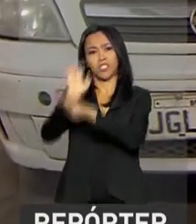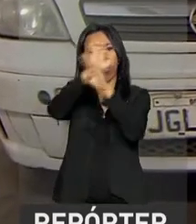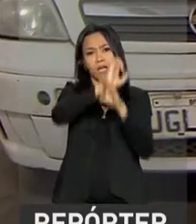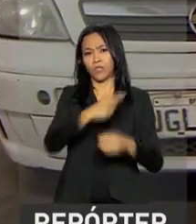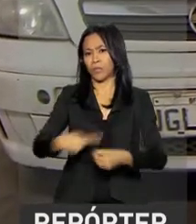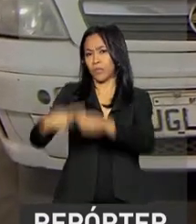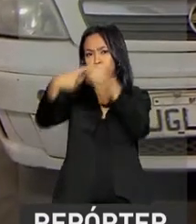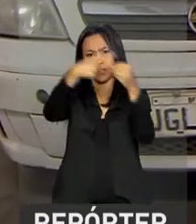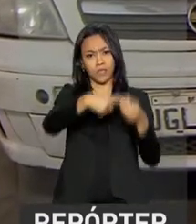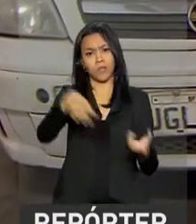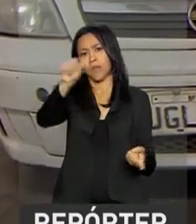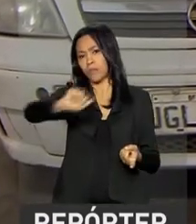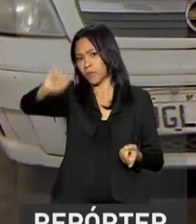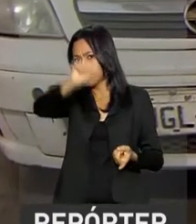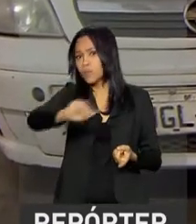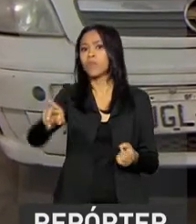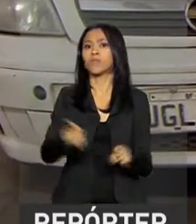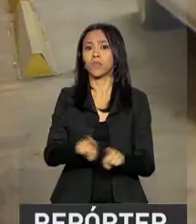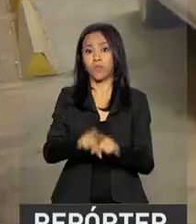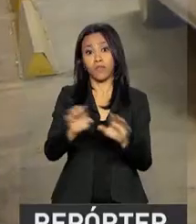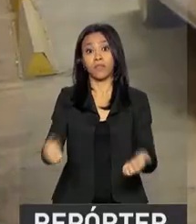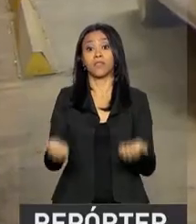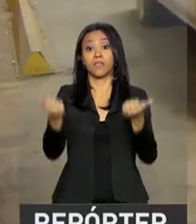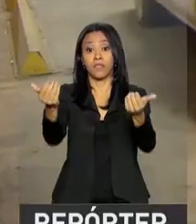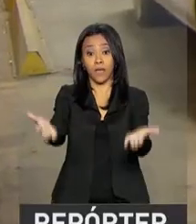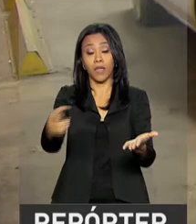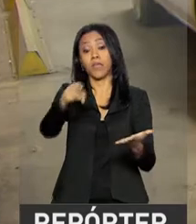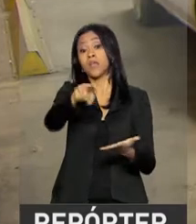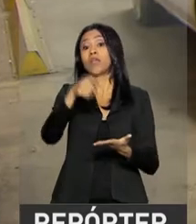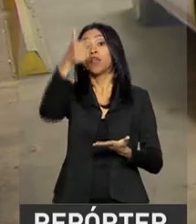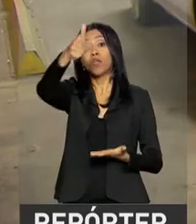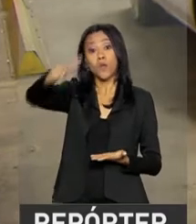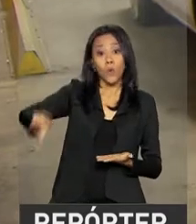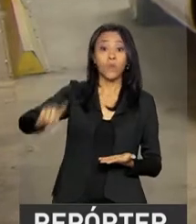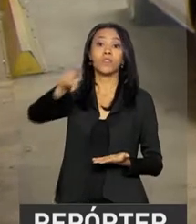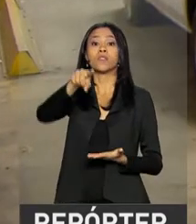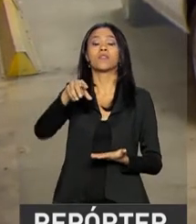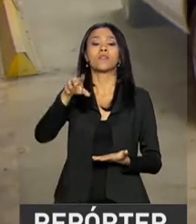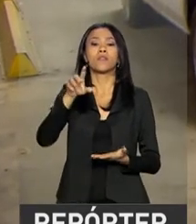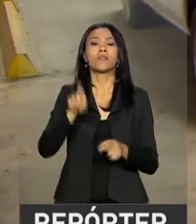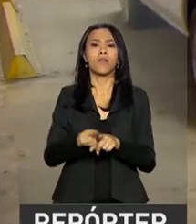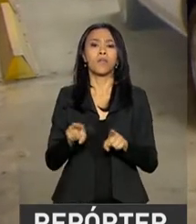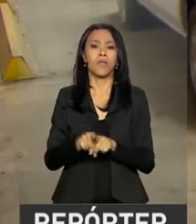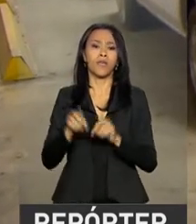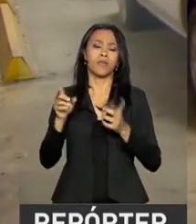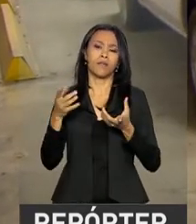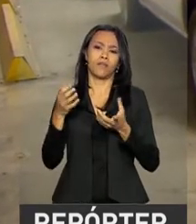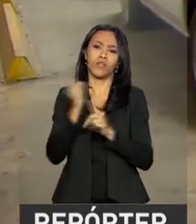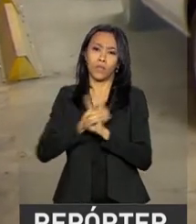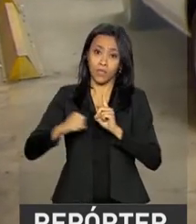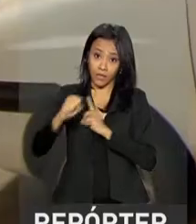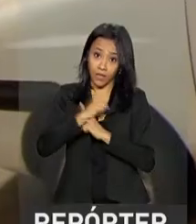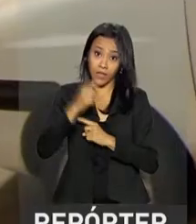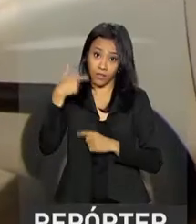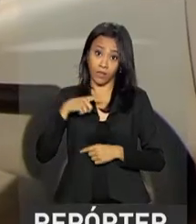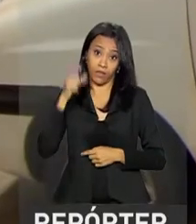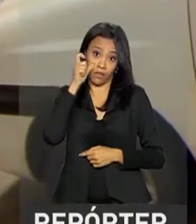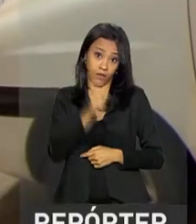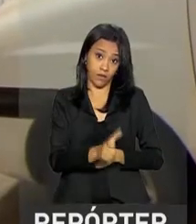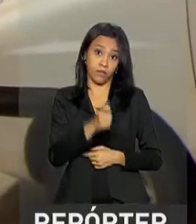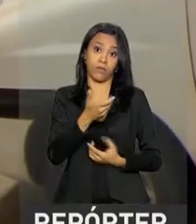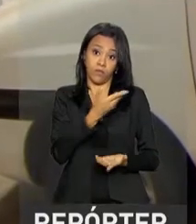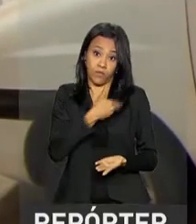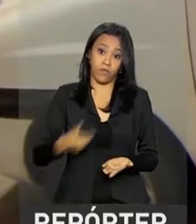entidades filantrópicas sem fins lucrativos e organizações da sociedade civil de interesse público a condição